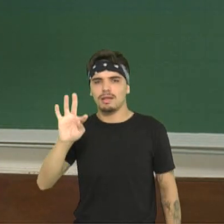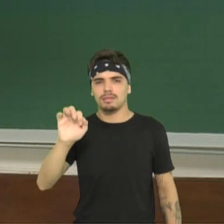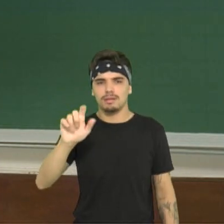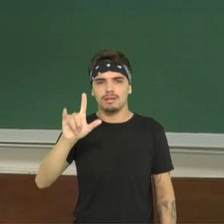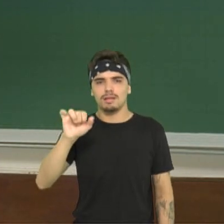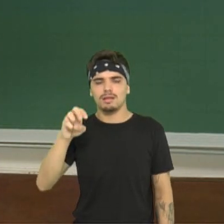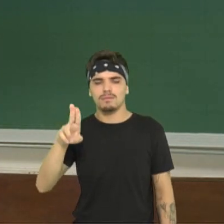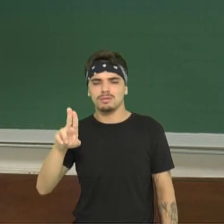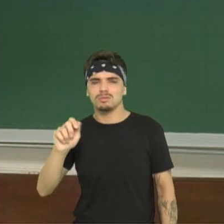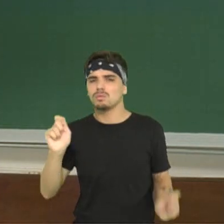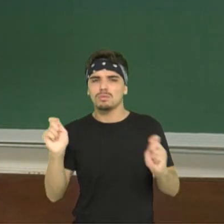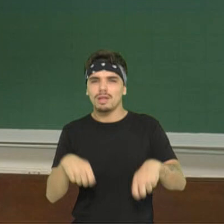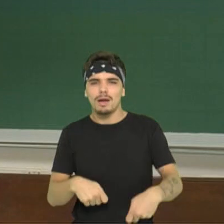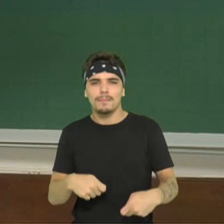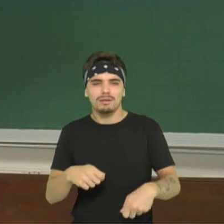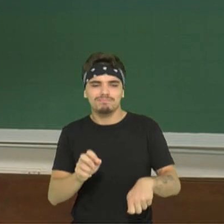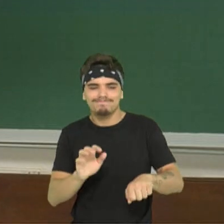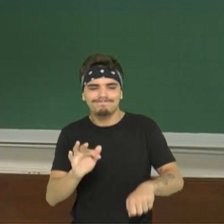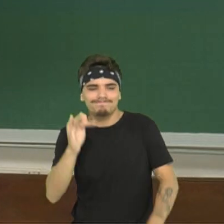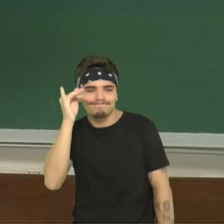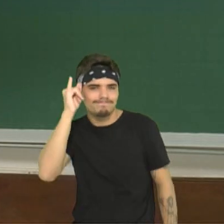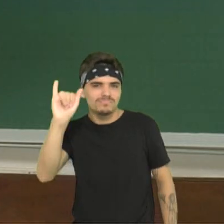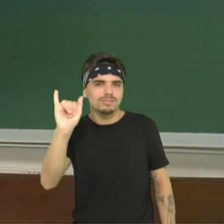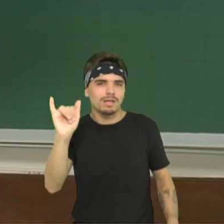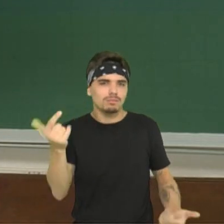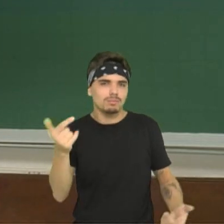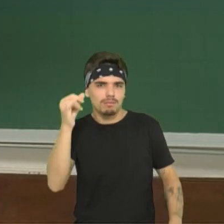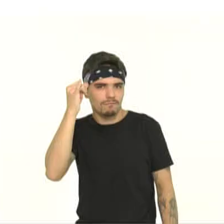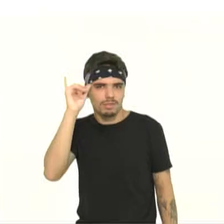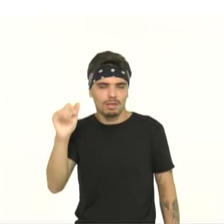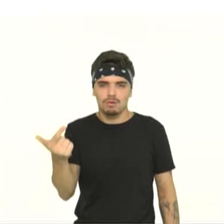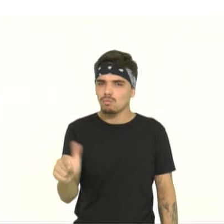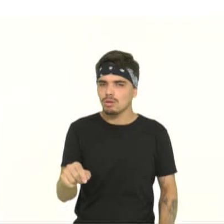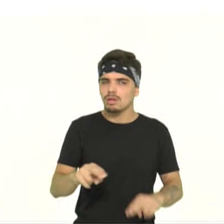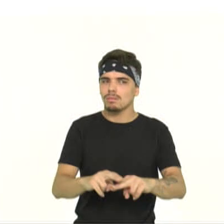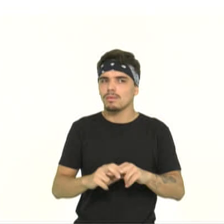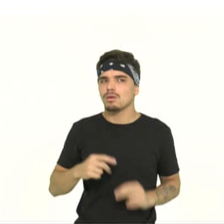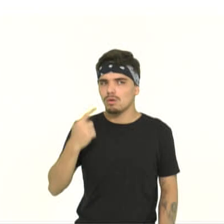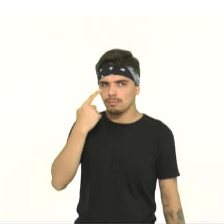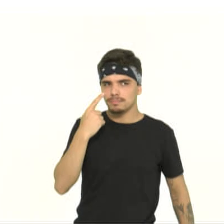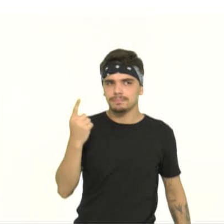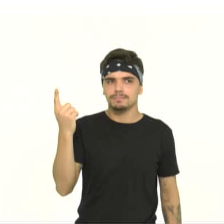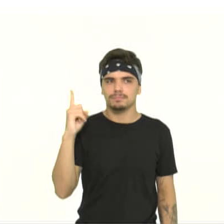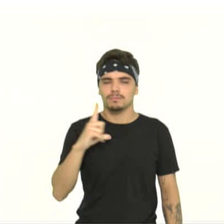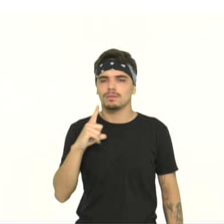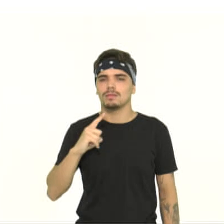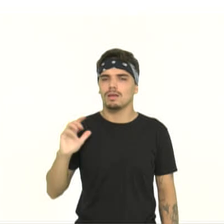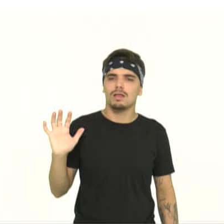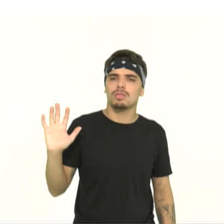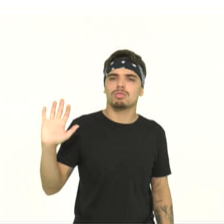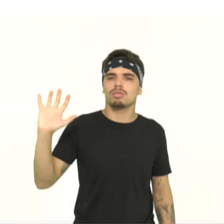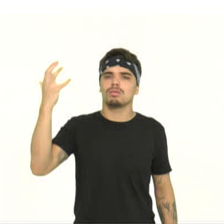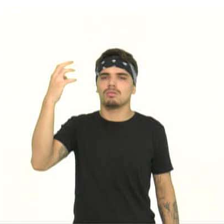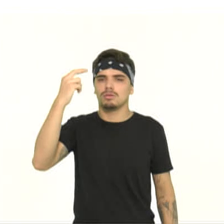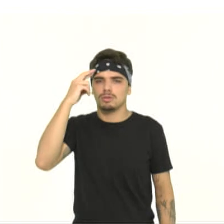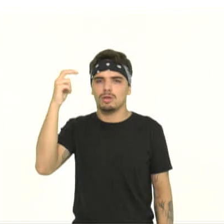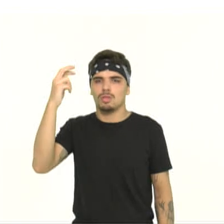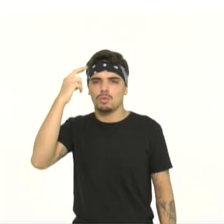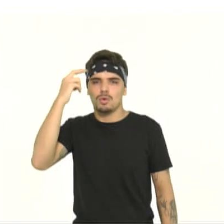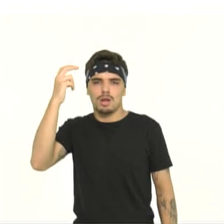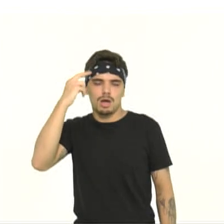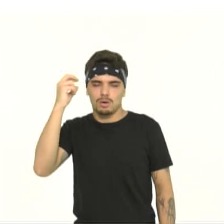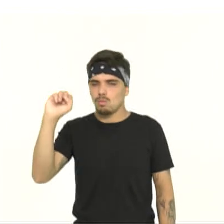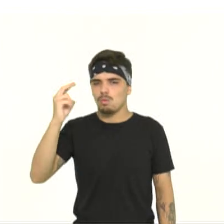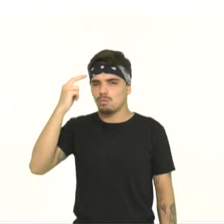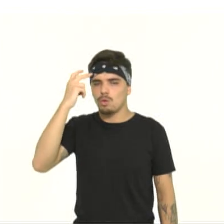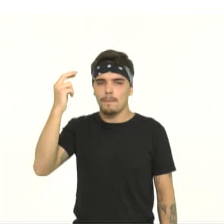que é inevitável, a gente pode pensar o seguinte: ele adianta como fatos naturais ou fatos